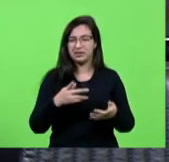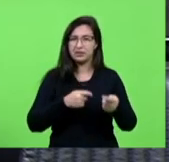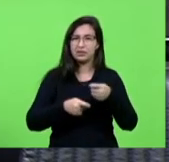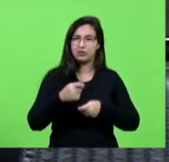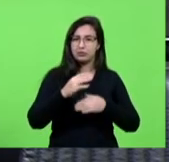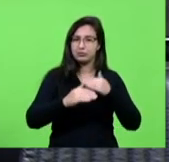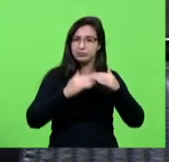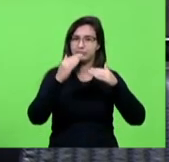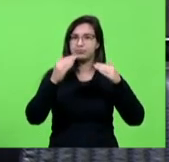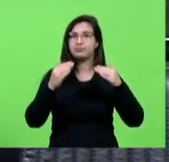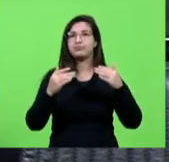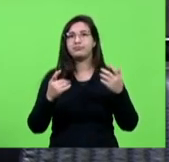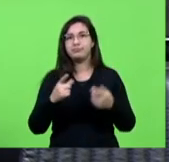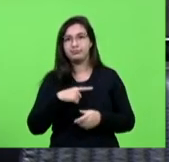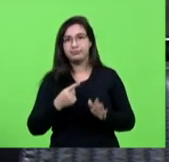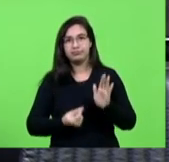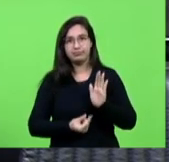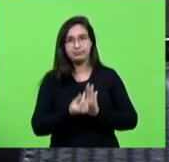que dá lucro.